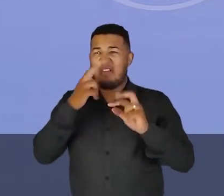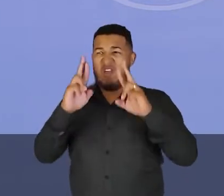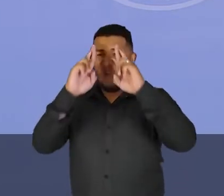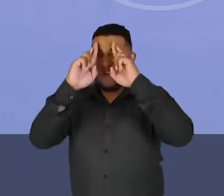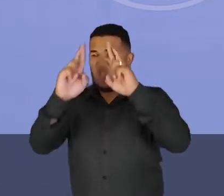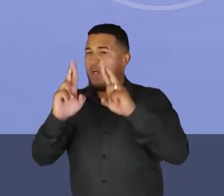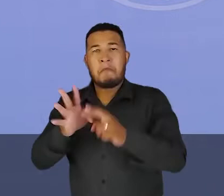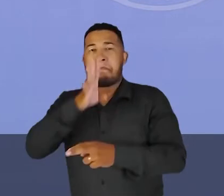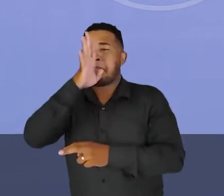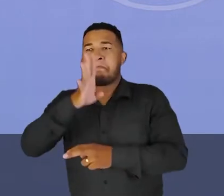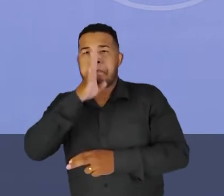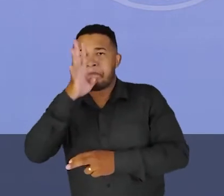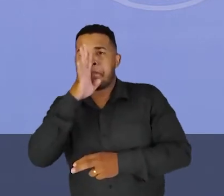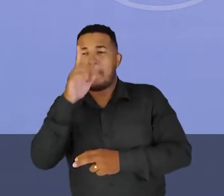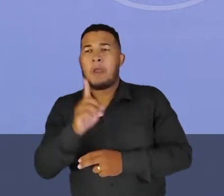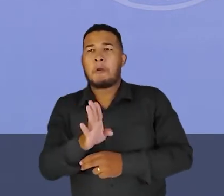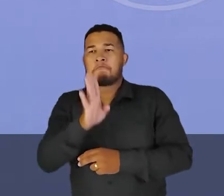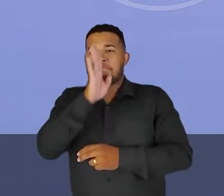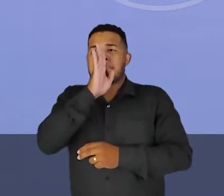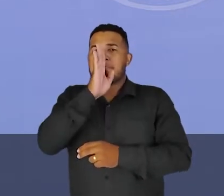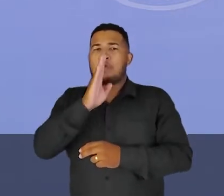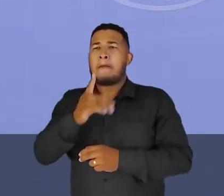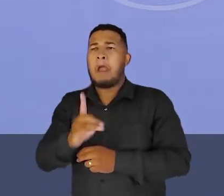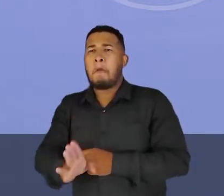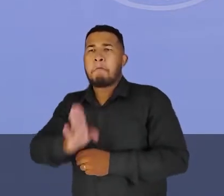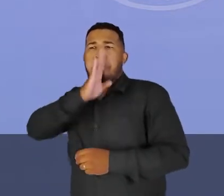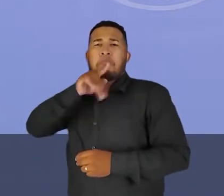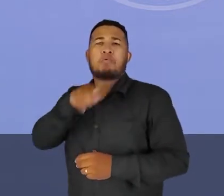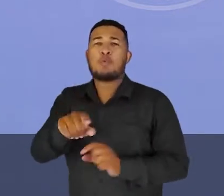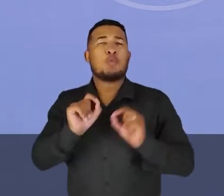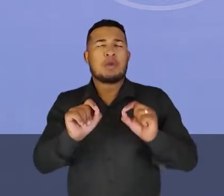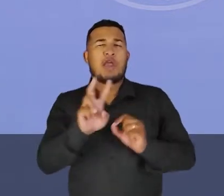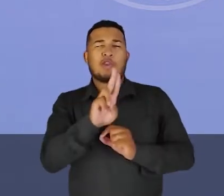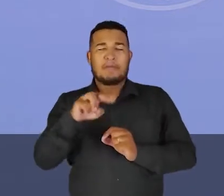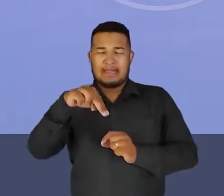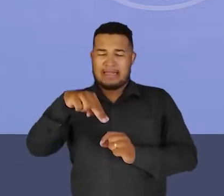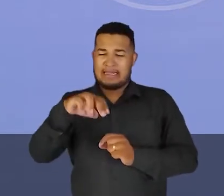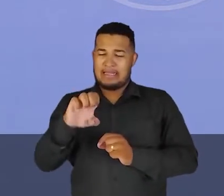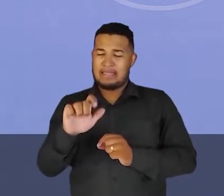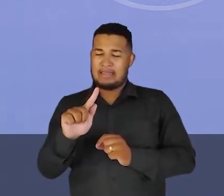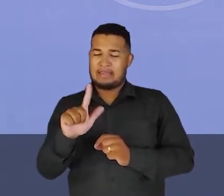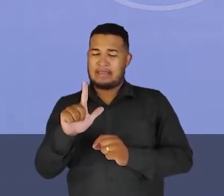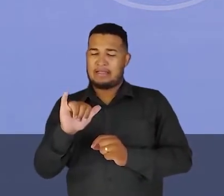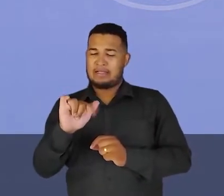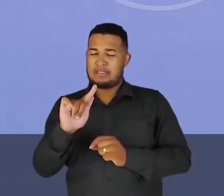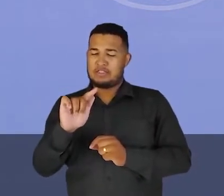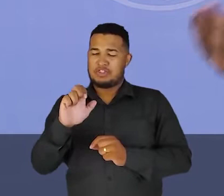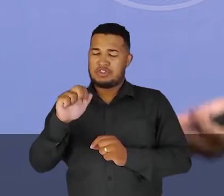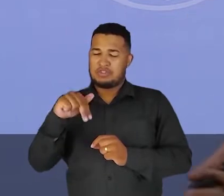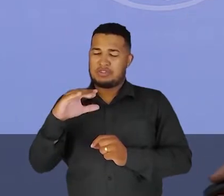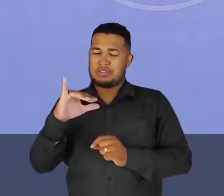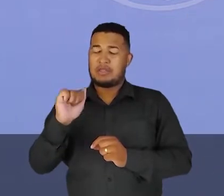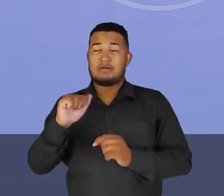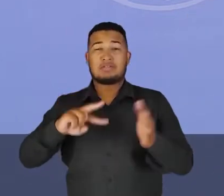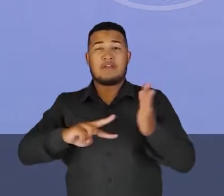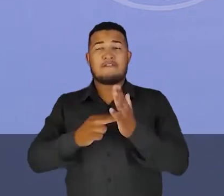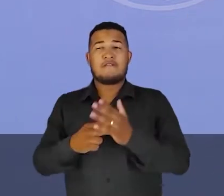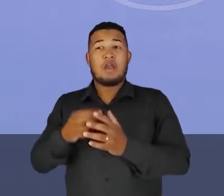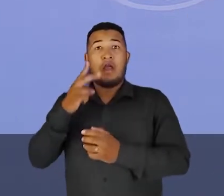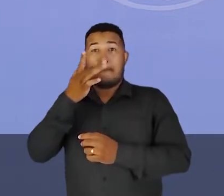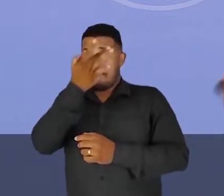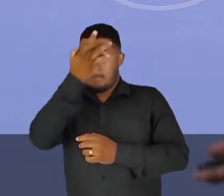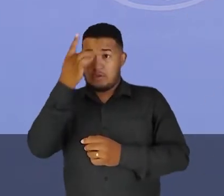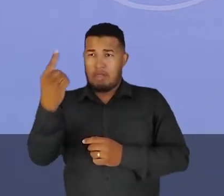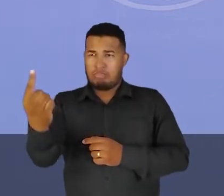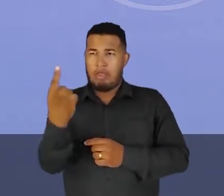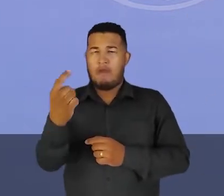Desrespeito, negligência. Professora, o que é isso, negligência? É fingir que não está vendo, que